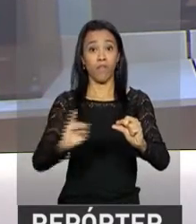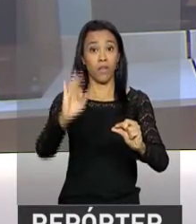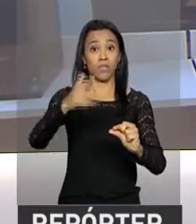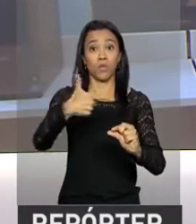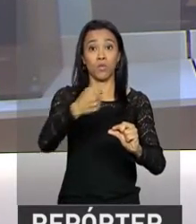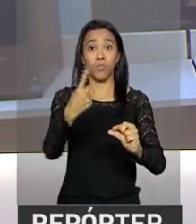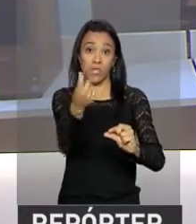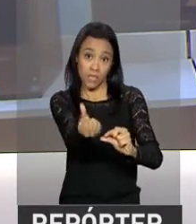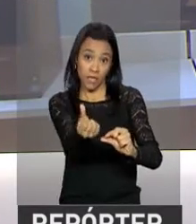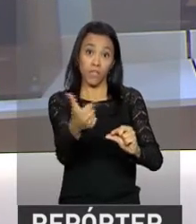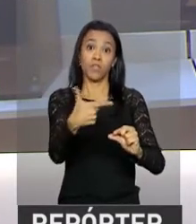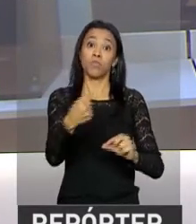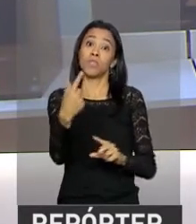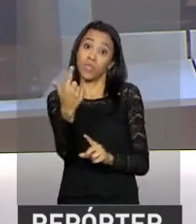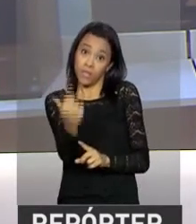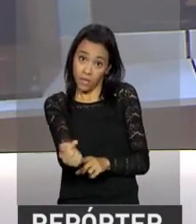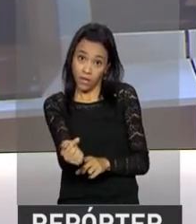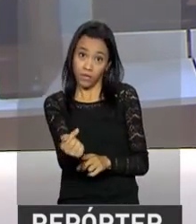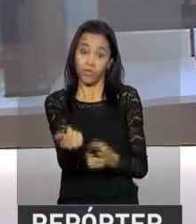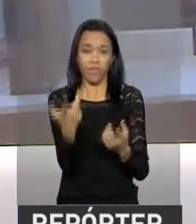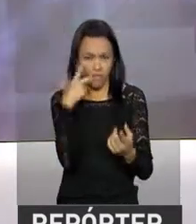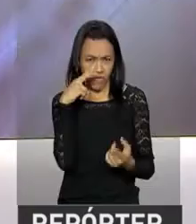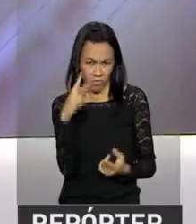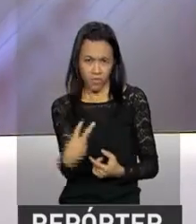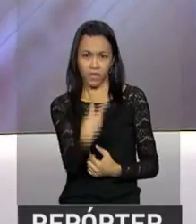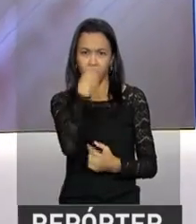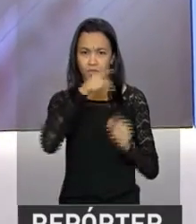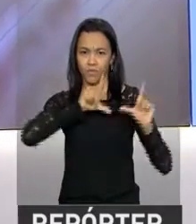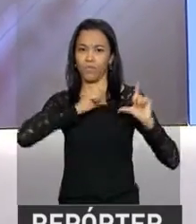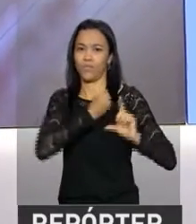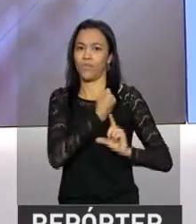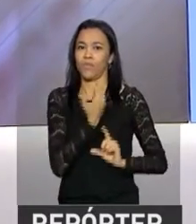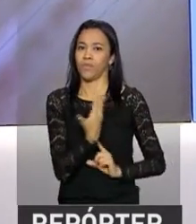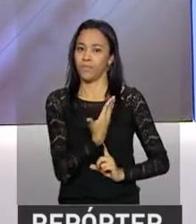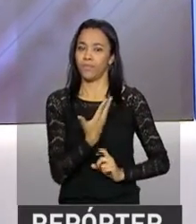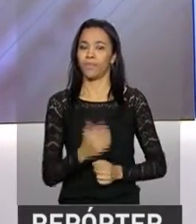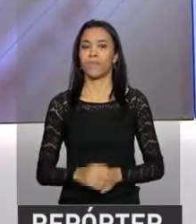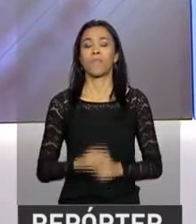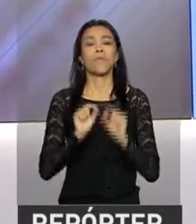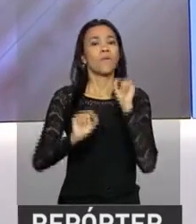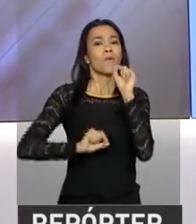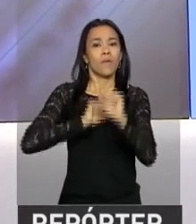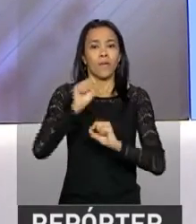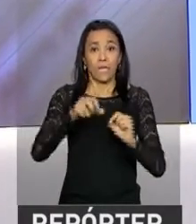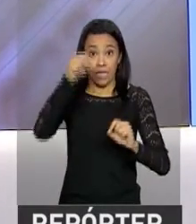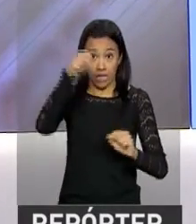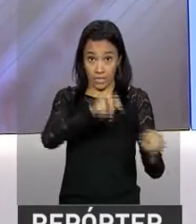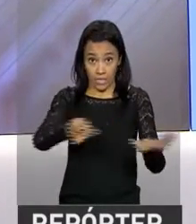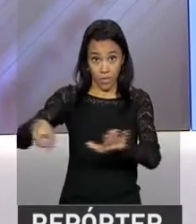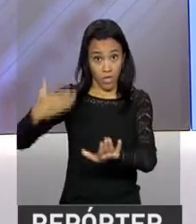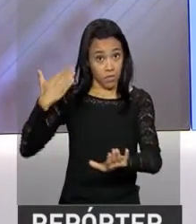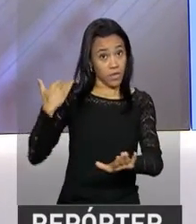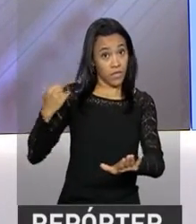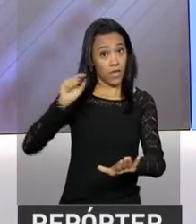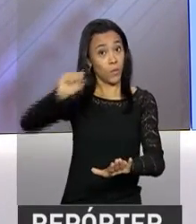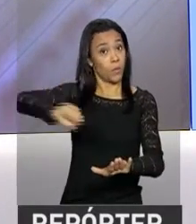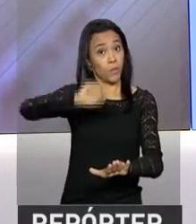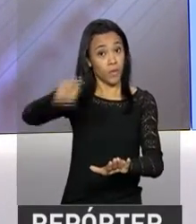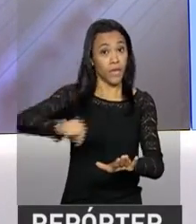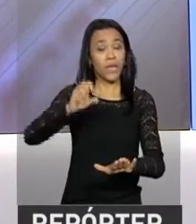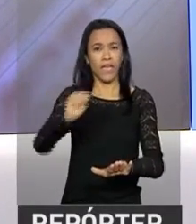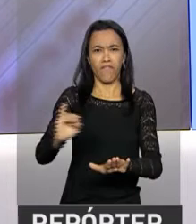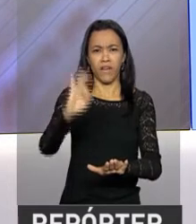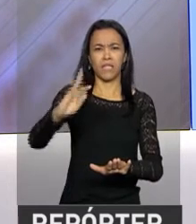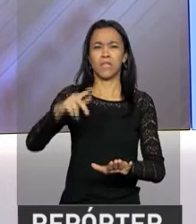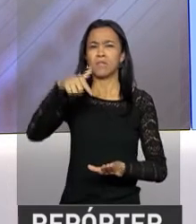2016 e 2017 vamos ver os números aqui no telão a previsão na semana passada era que a inflação ficasse